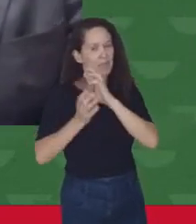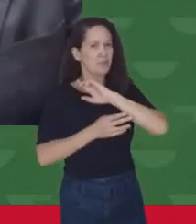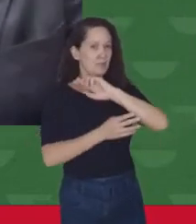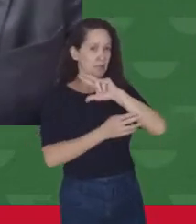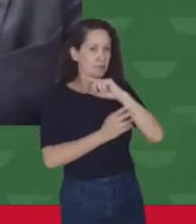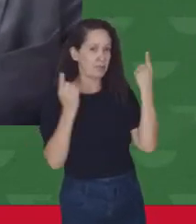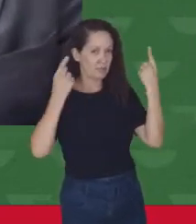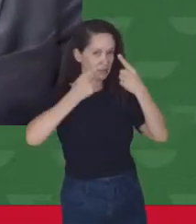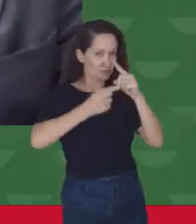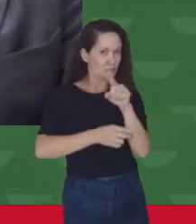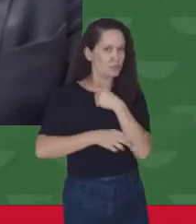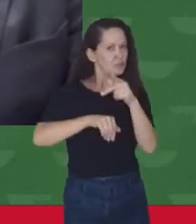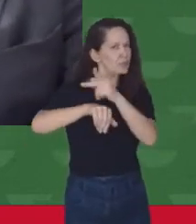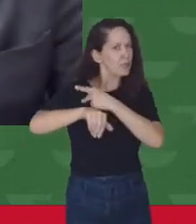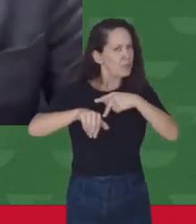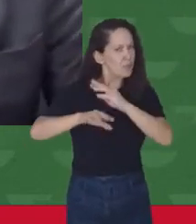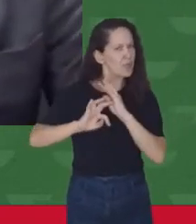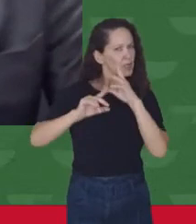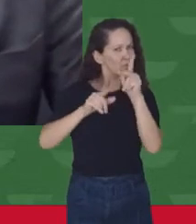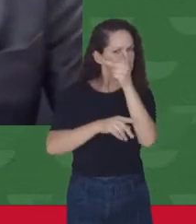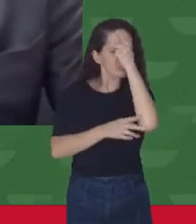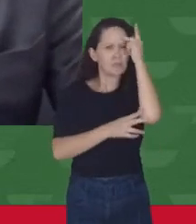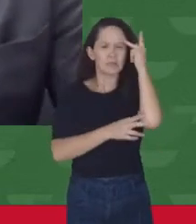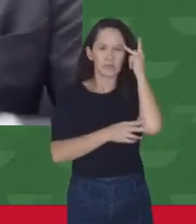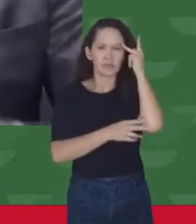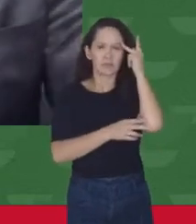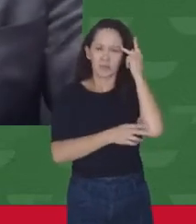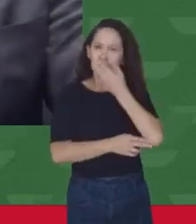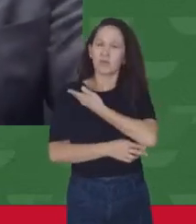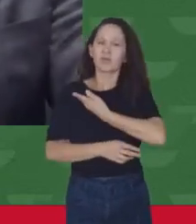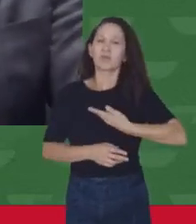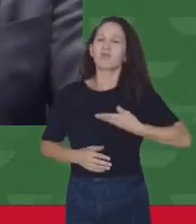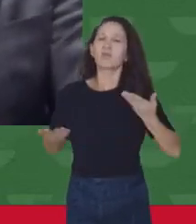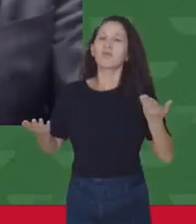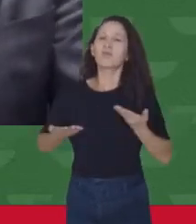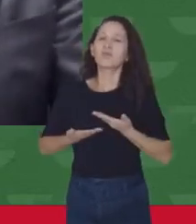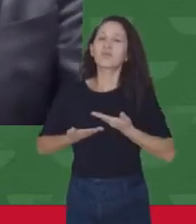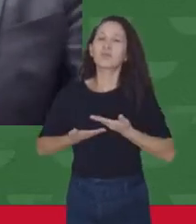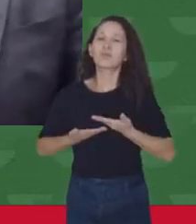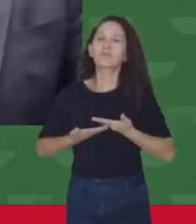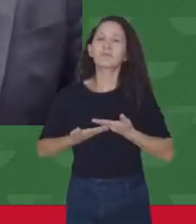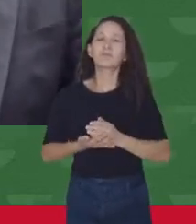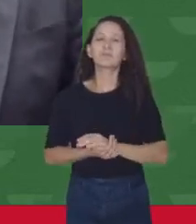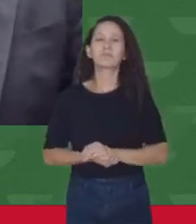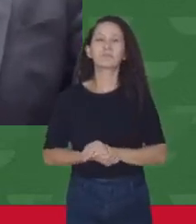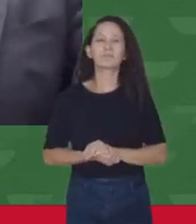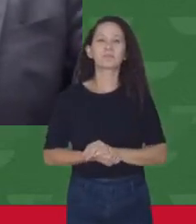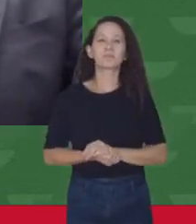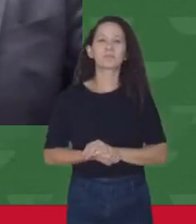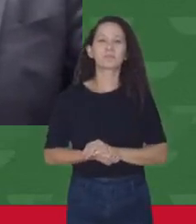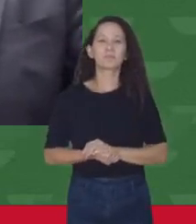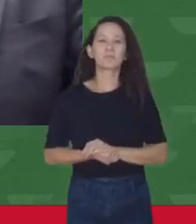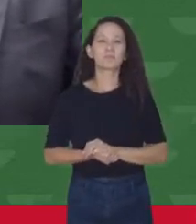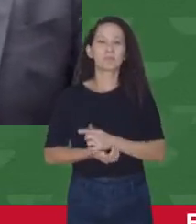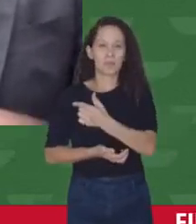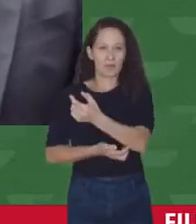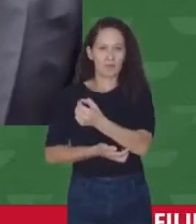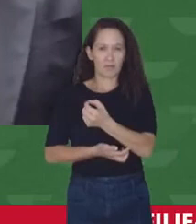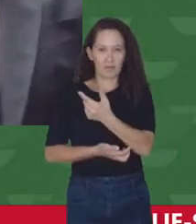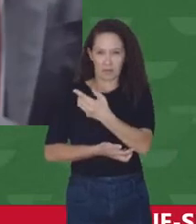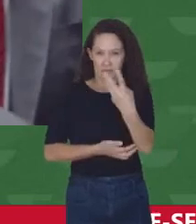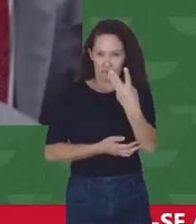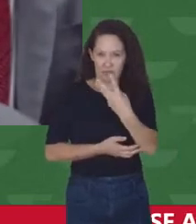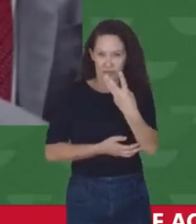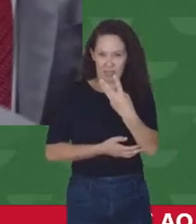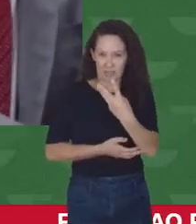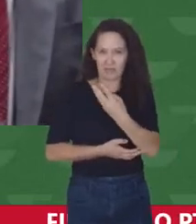desafio da nossa nação, do nosso país, do governo que irá assumir em 2023. Não é